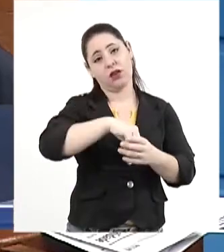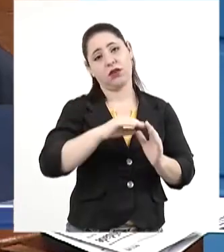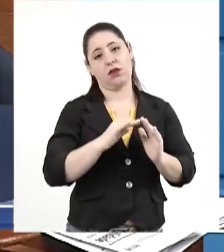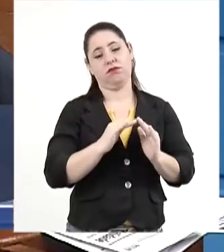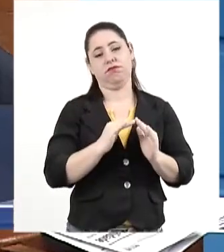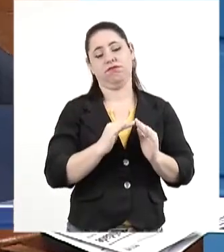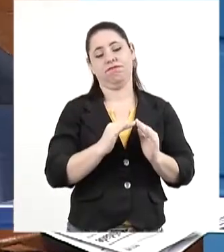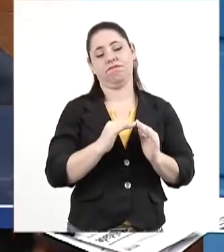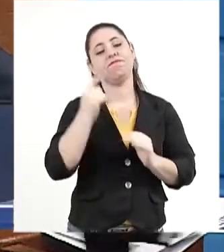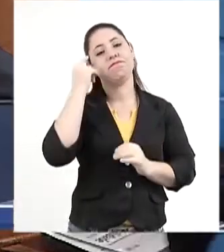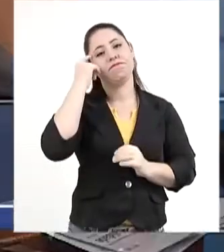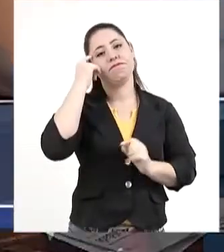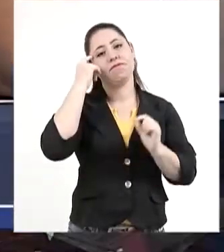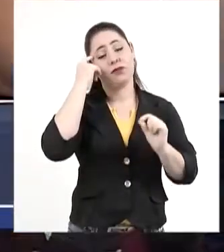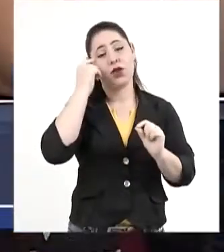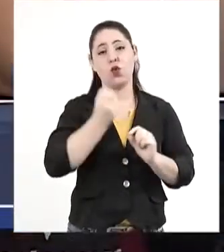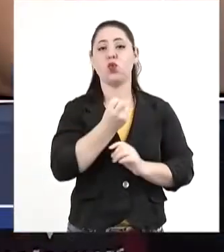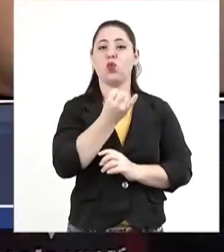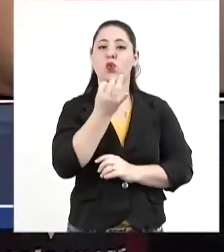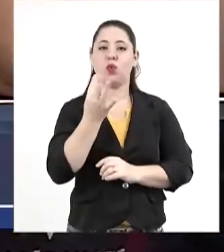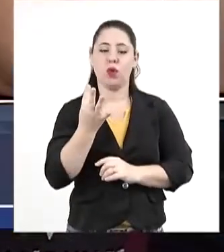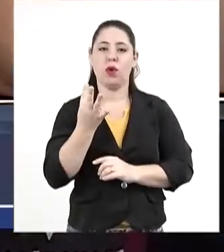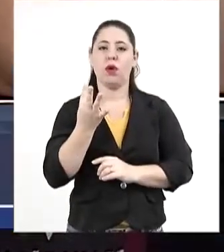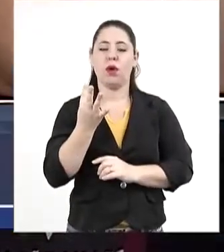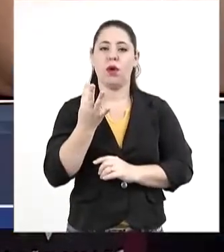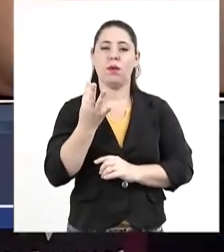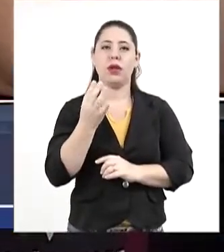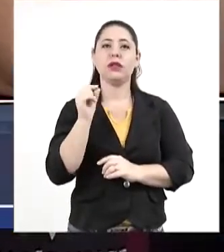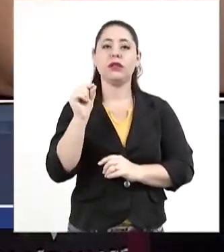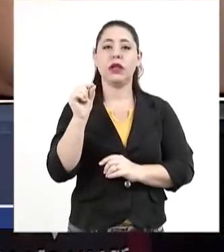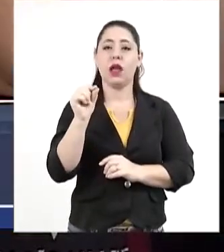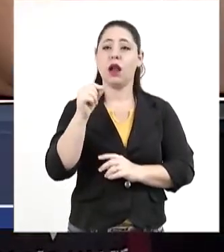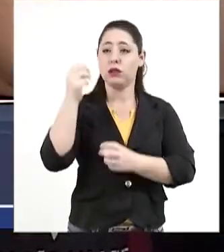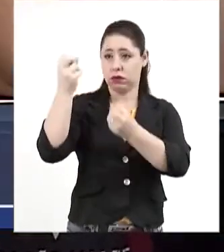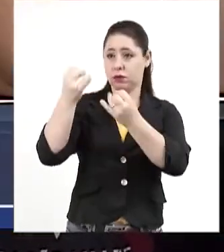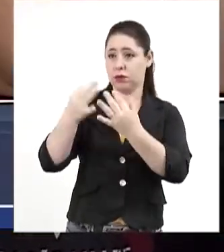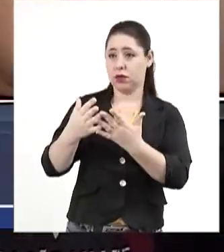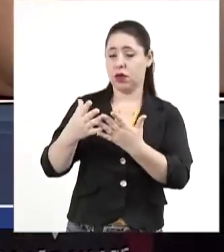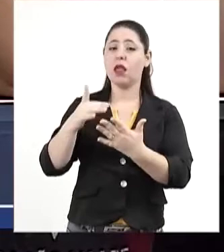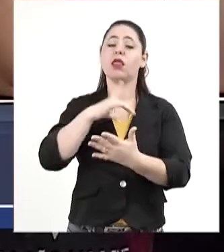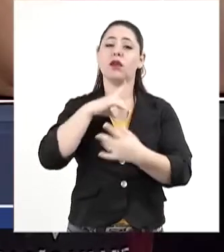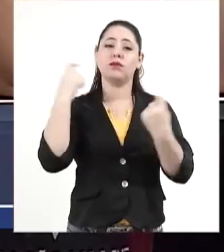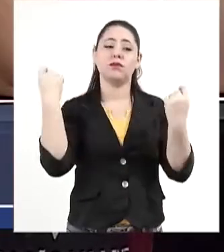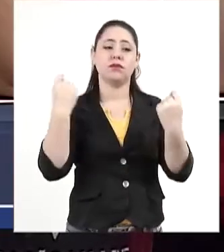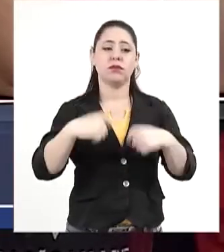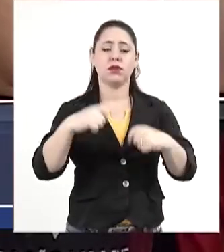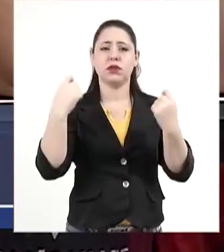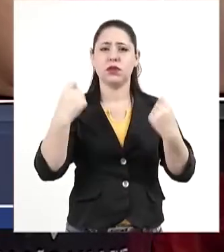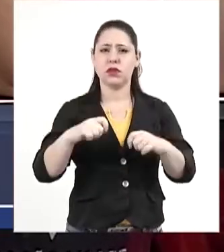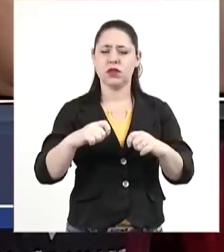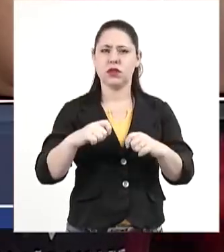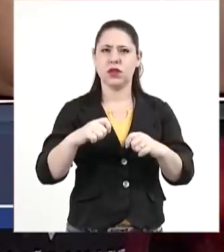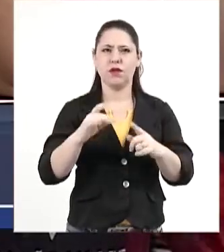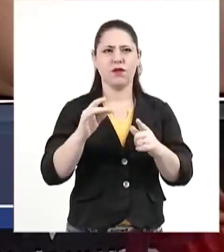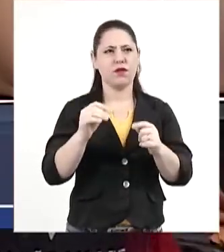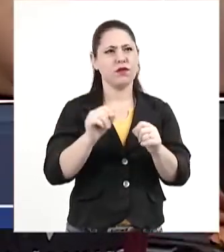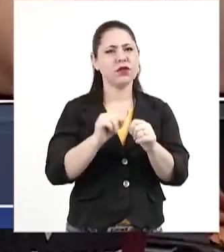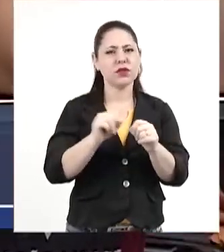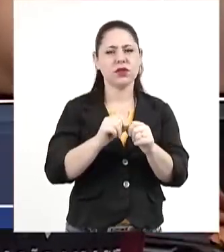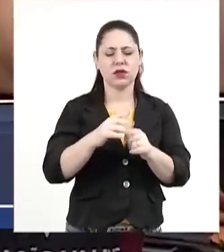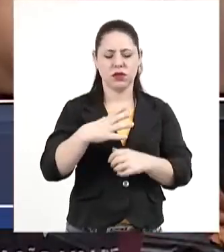Então, eu penso que esses números que a Leide nos coloca aqui, ela tem que tocar a fundo,